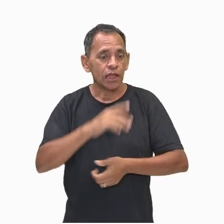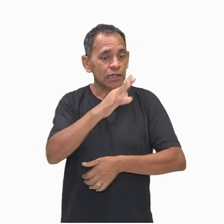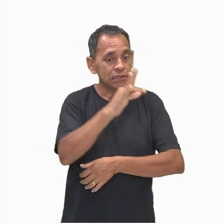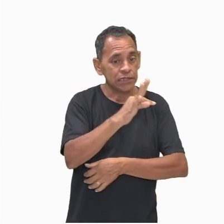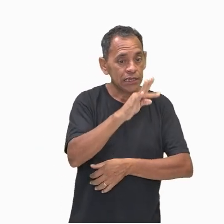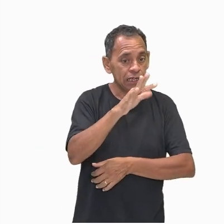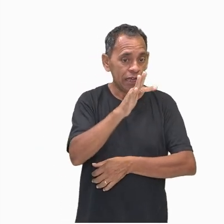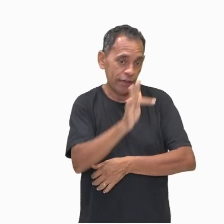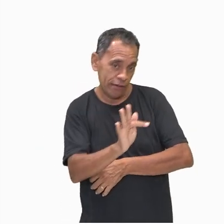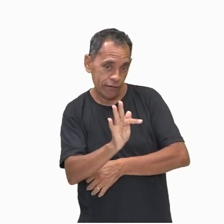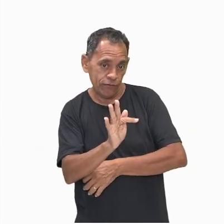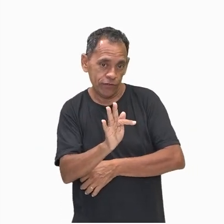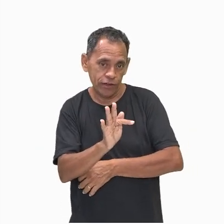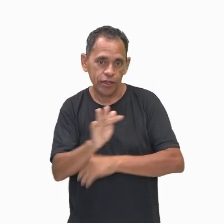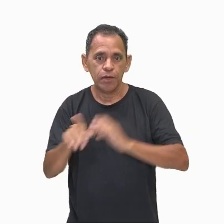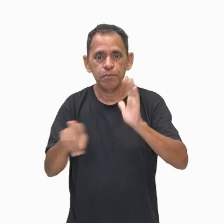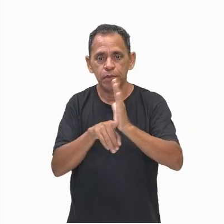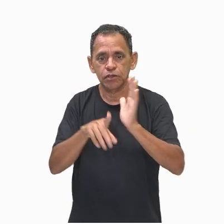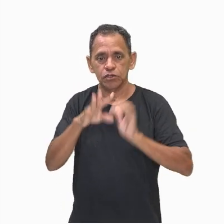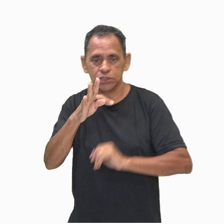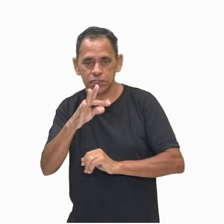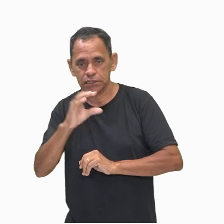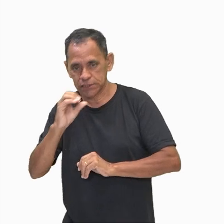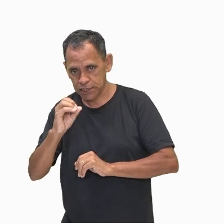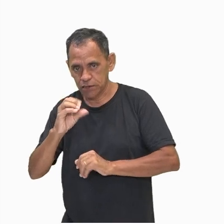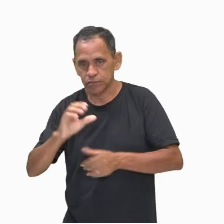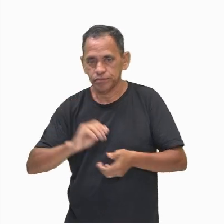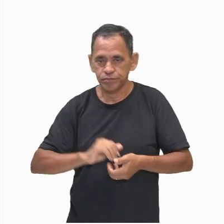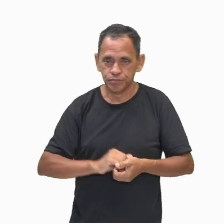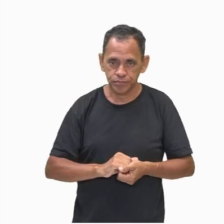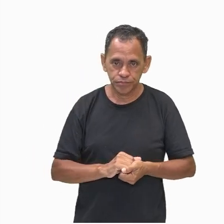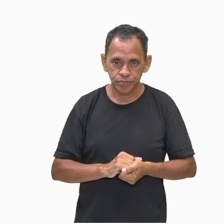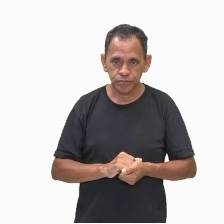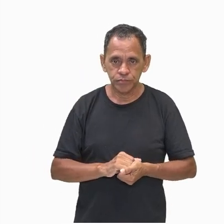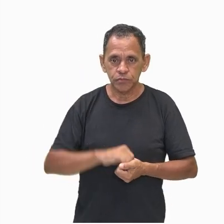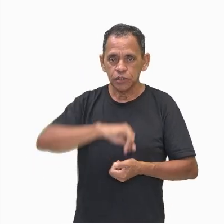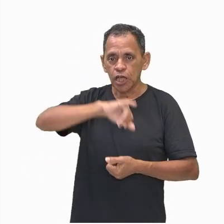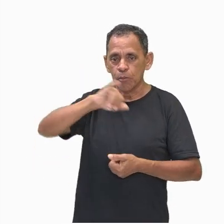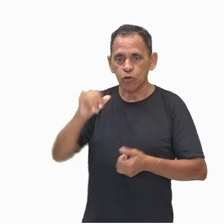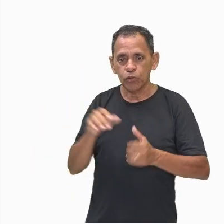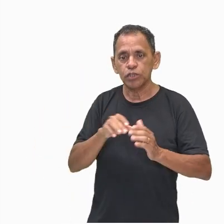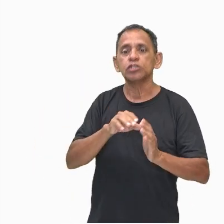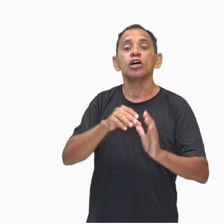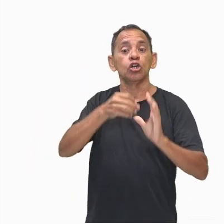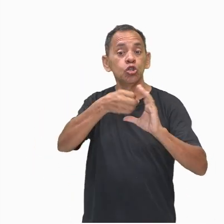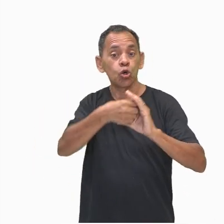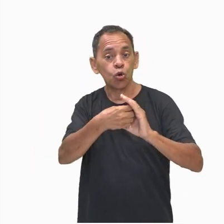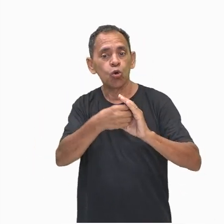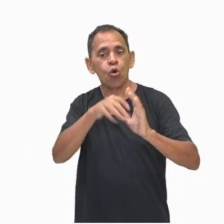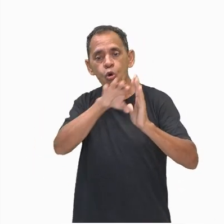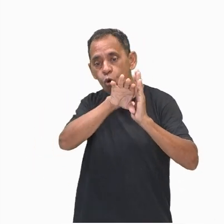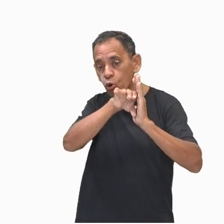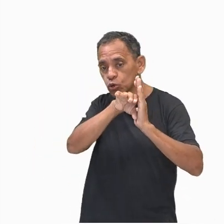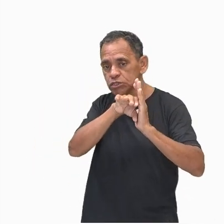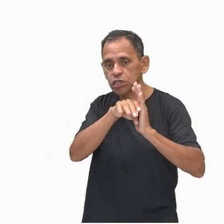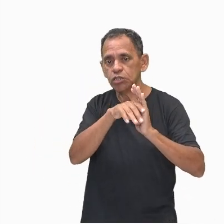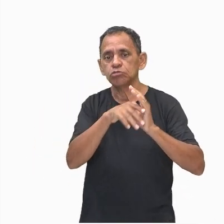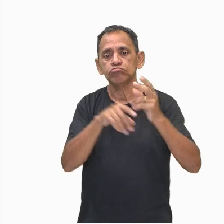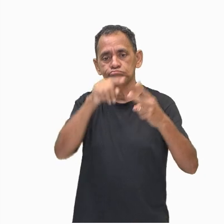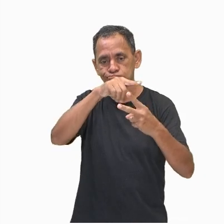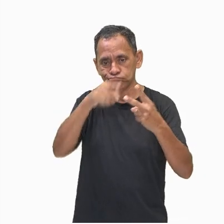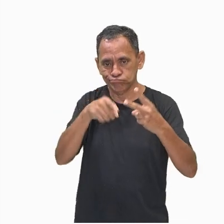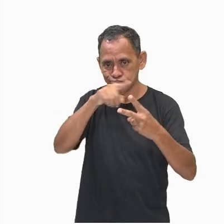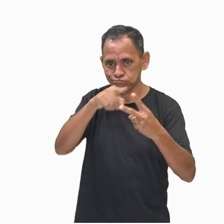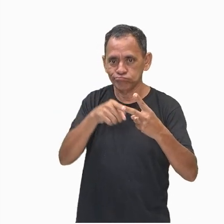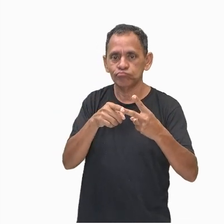o t Inicial E aí já aproveitando esses dois conceitos de variação do espaço e variação do tempo